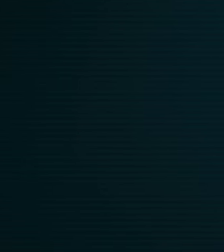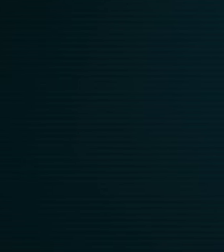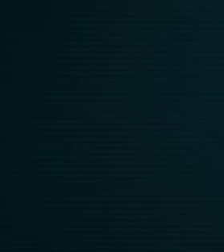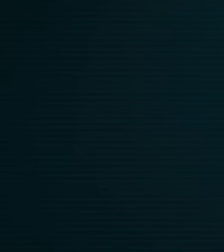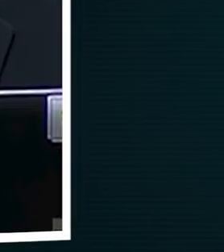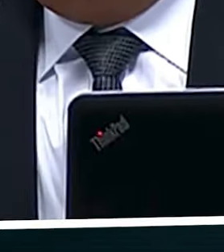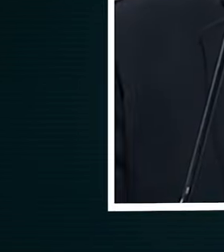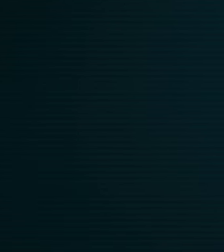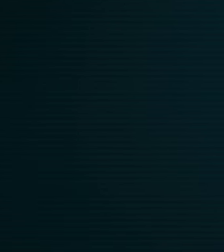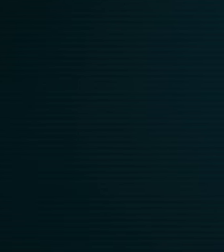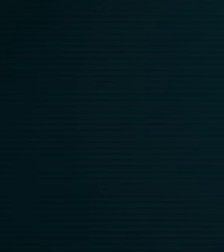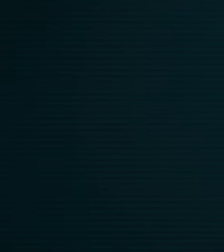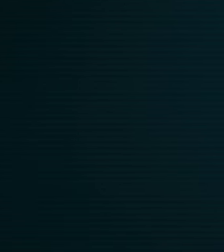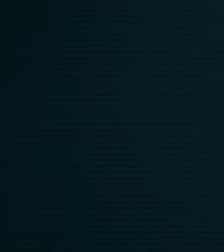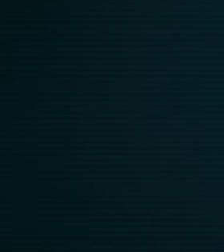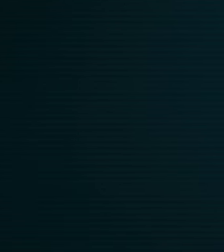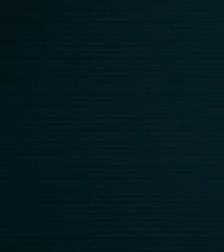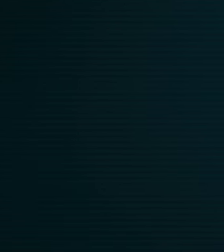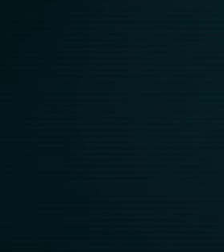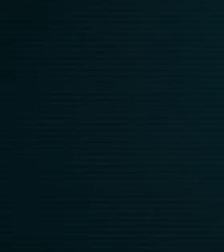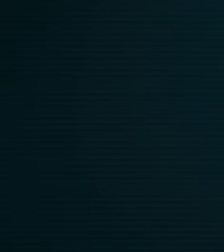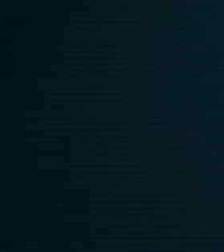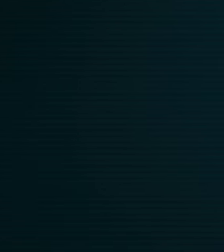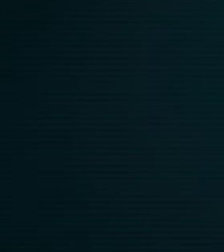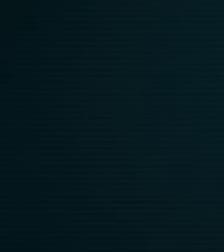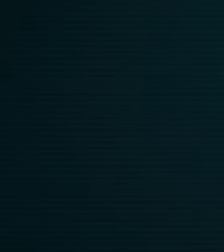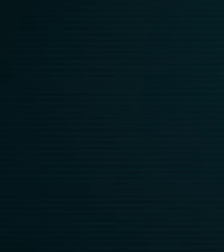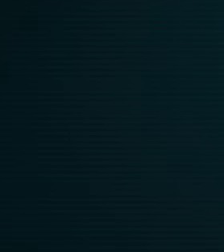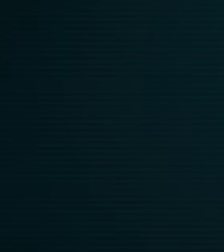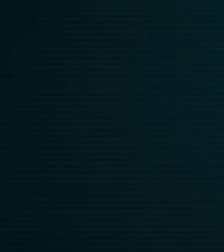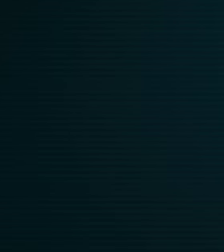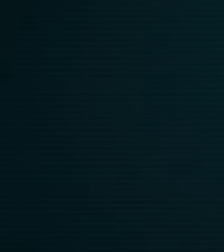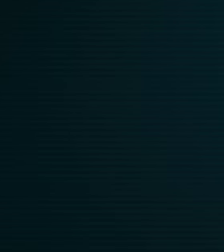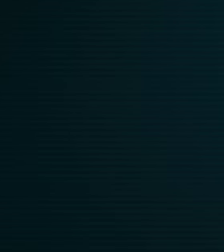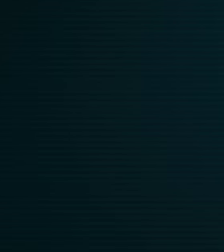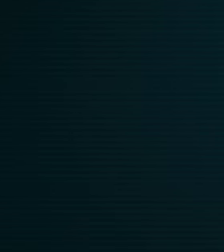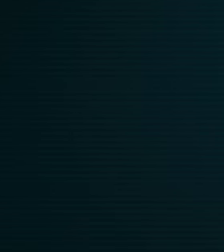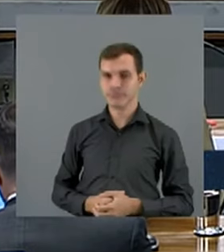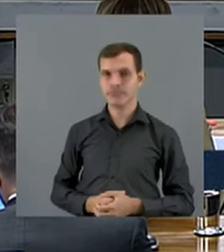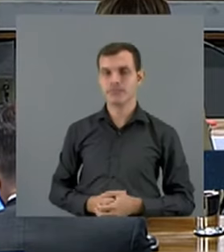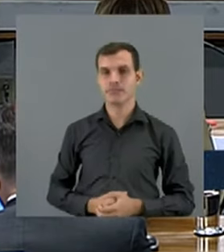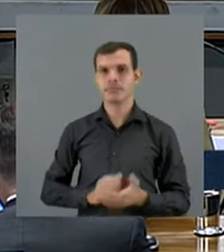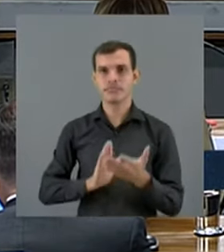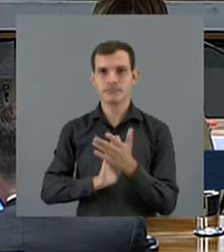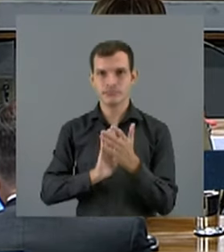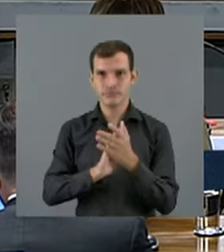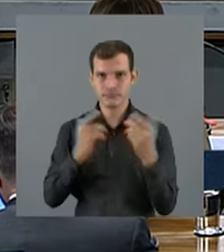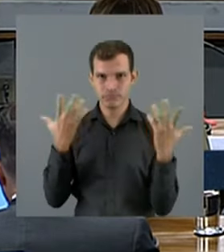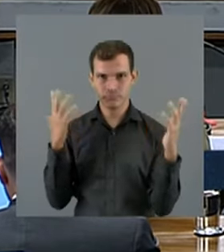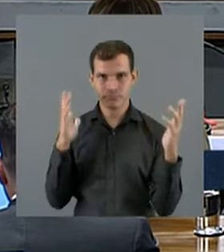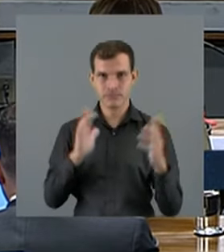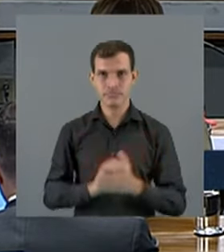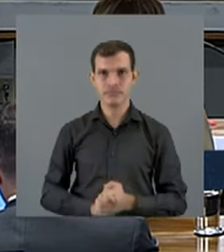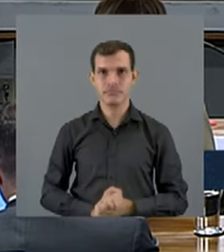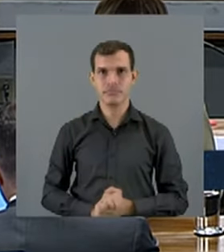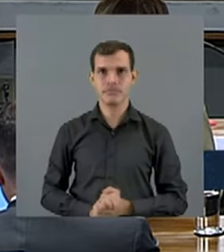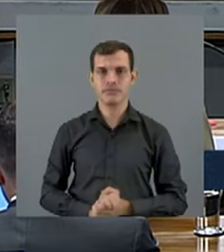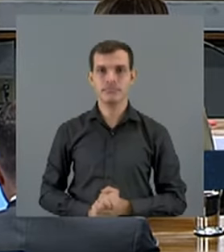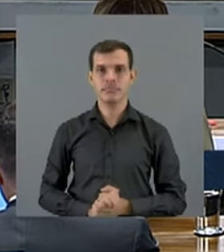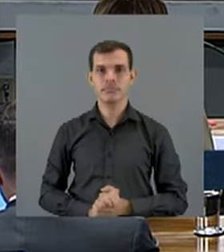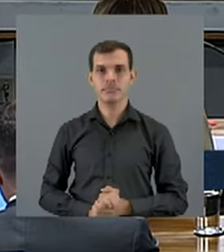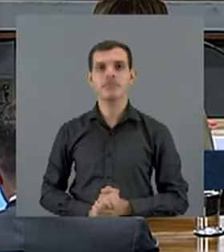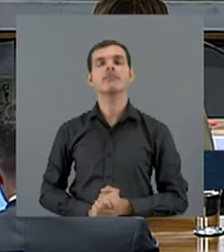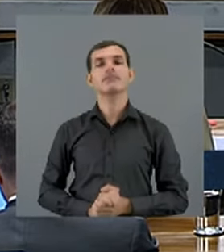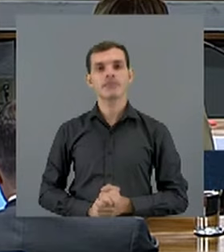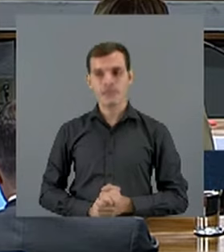Vilela e Teodoro Silva Santos para integrarem o Superior Tribunal de Justiça mais cedo os três indicados à vagas